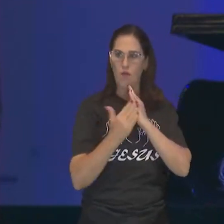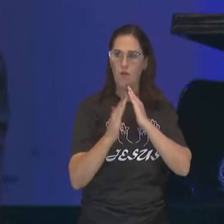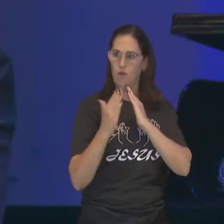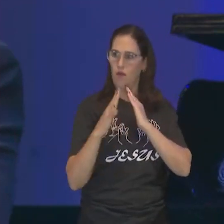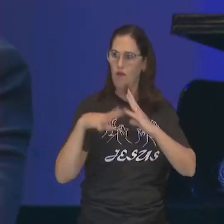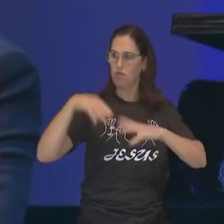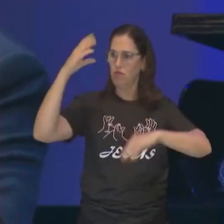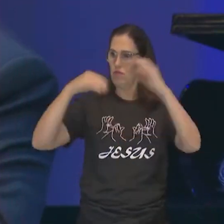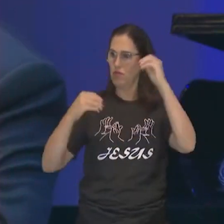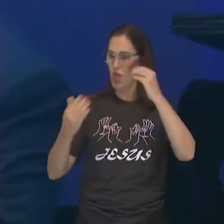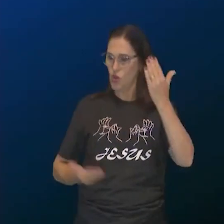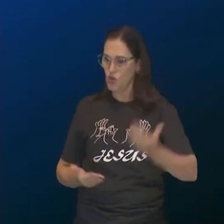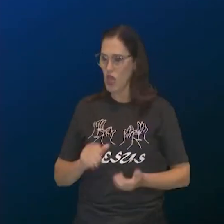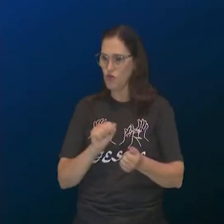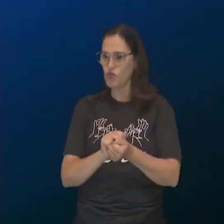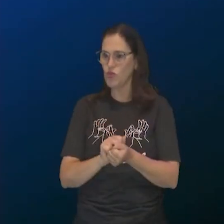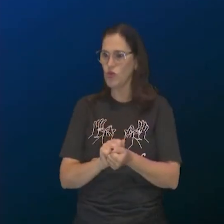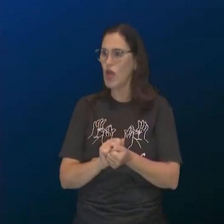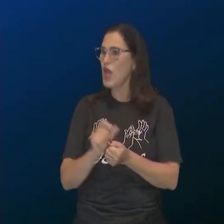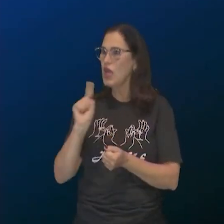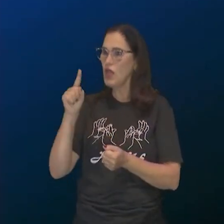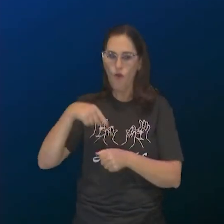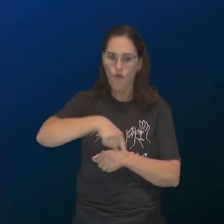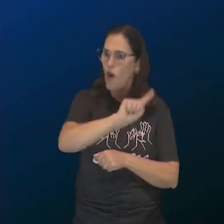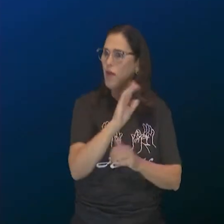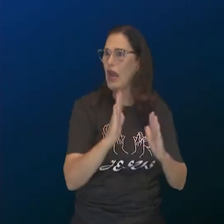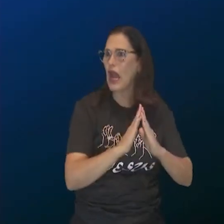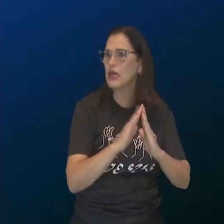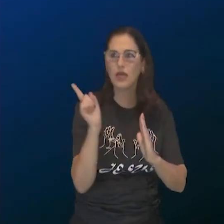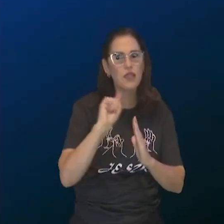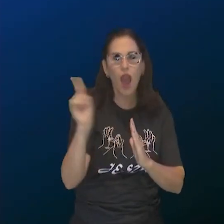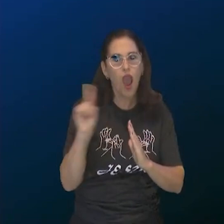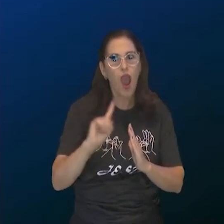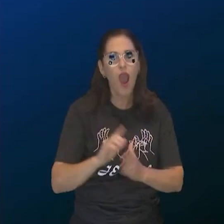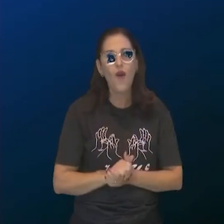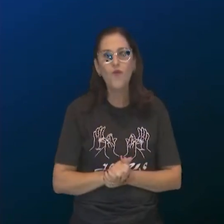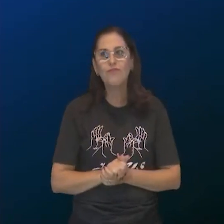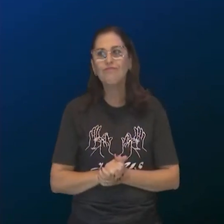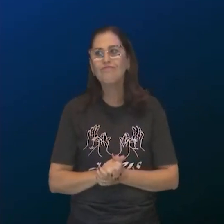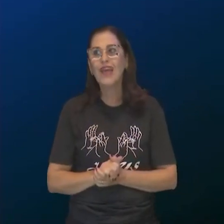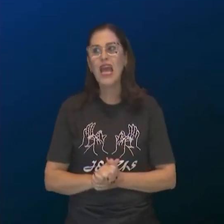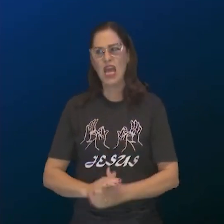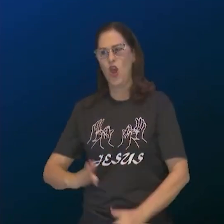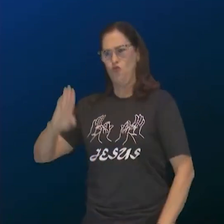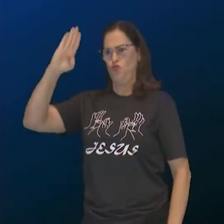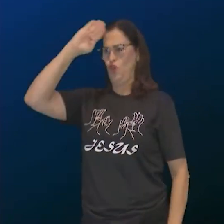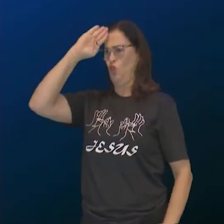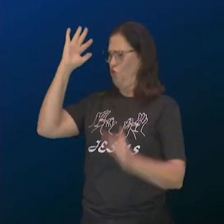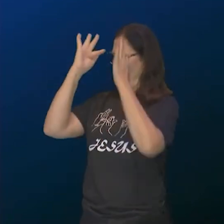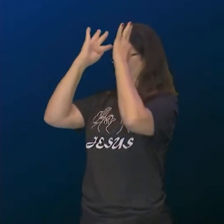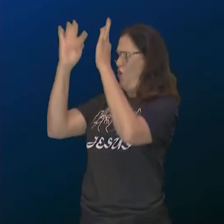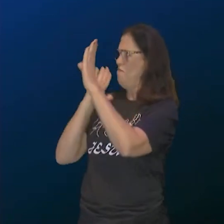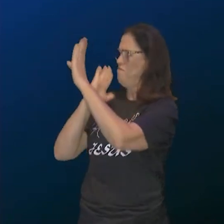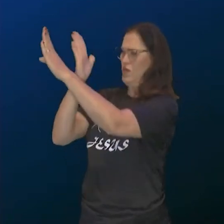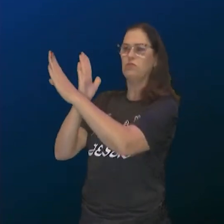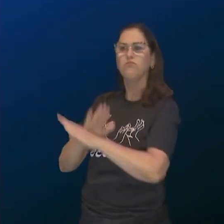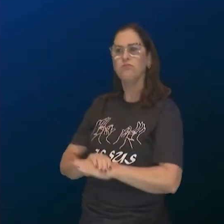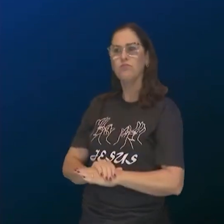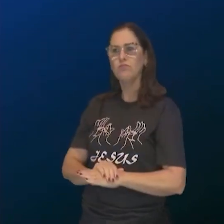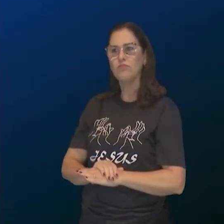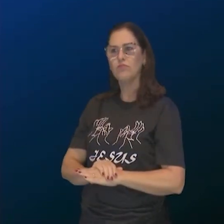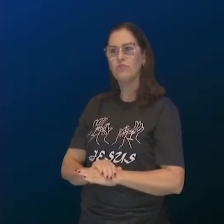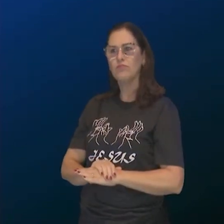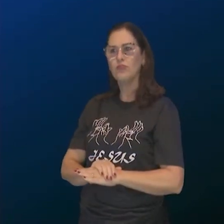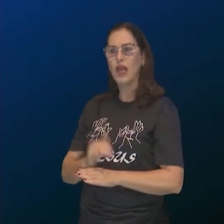todos os seus servos do seu senhor e não desceu para a sua casa. Ele era um soldado leal,